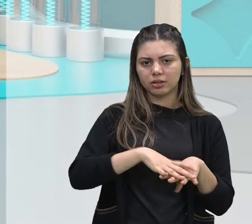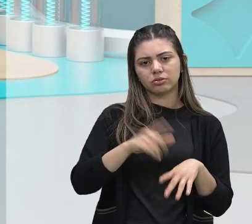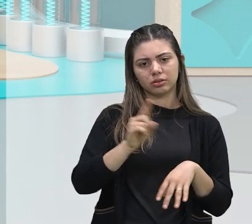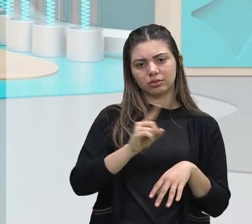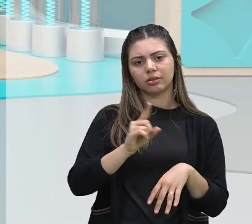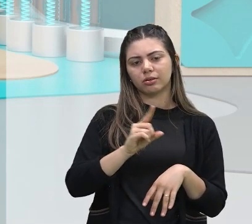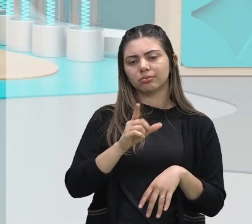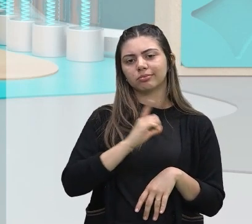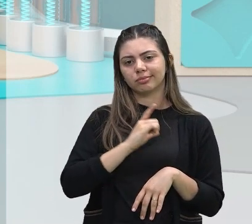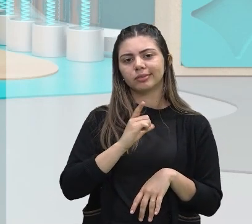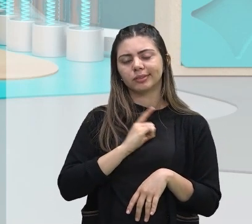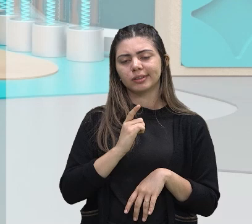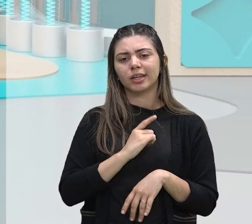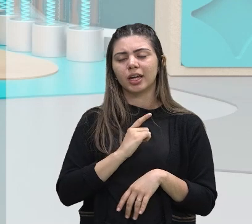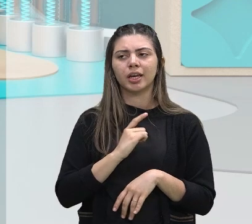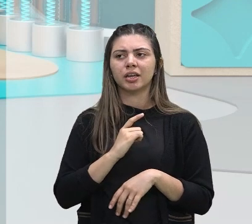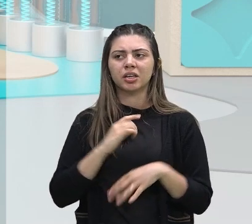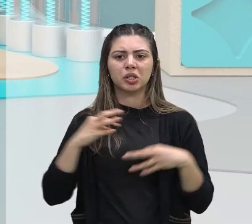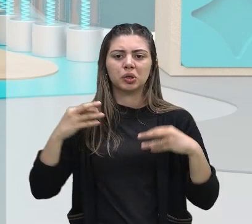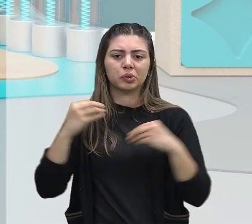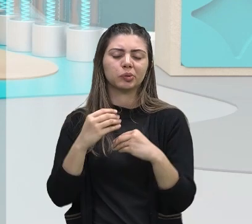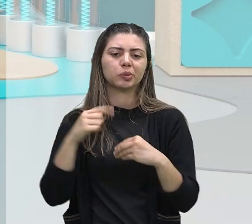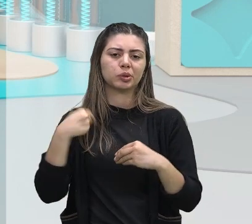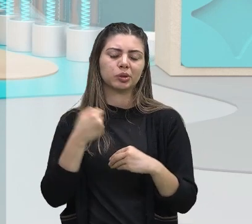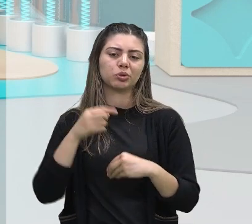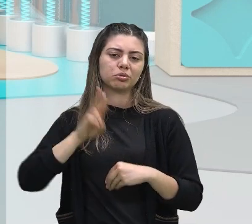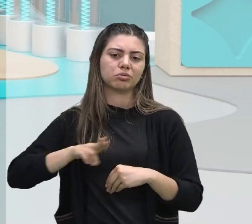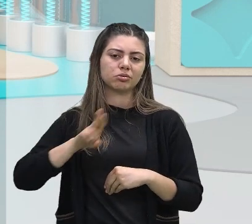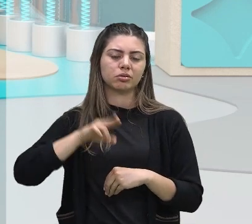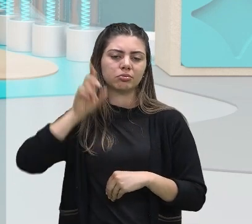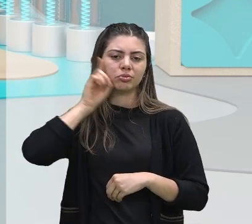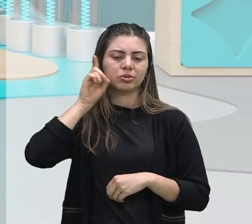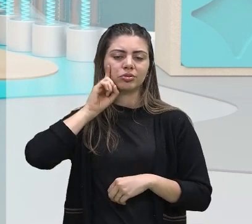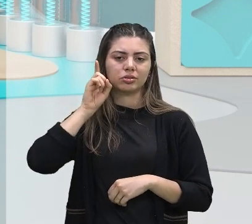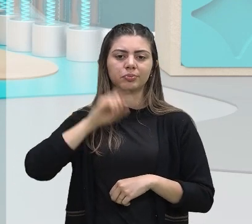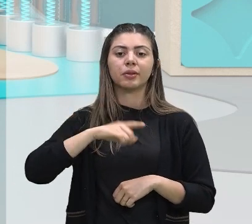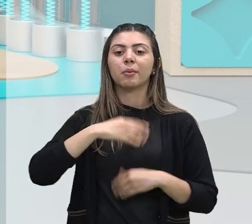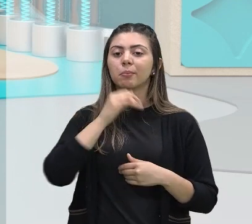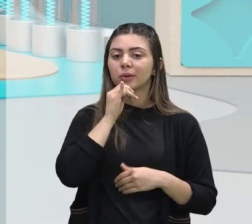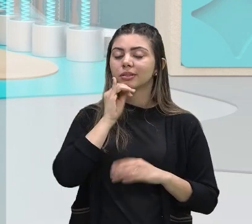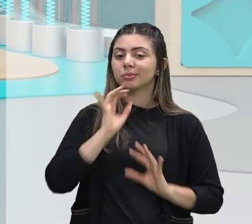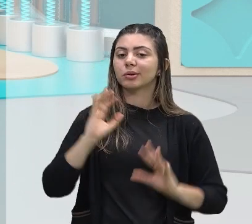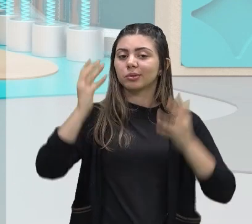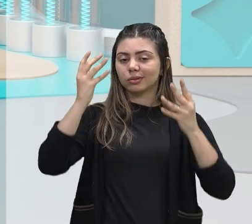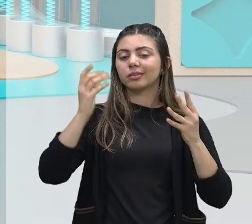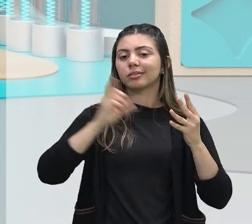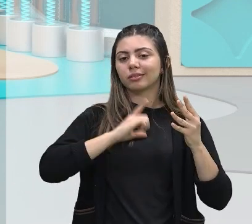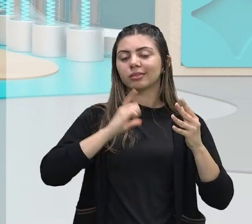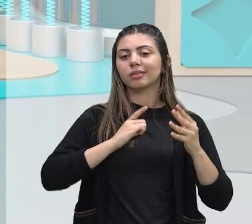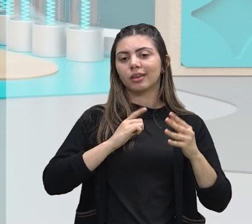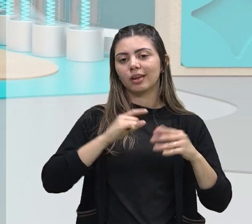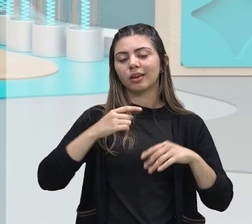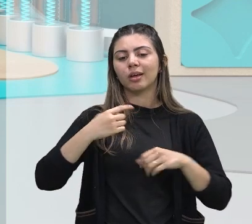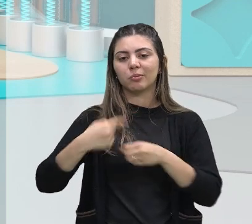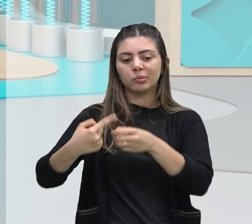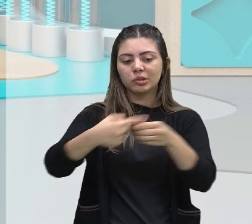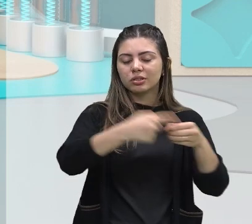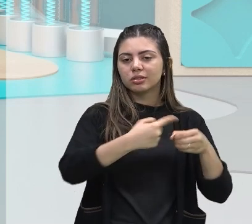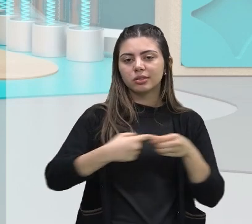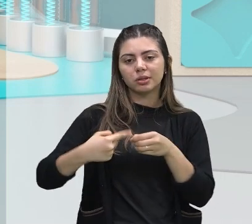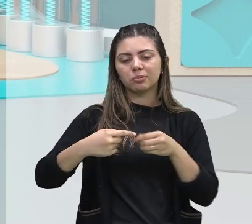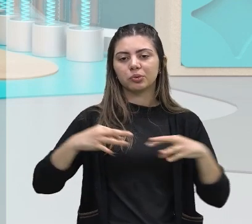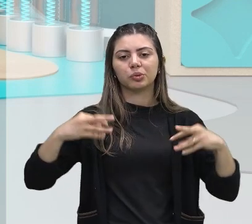ver, esse evento, né? Que acontece no Brasil inteiro, né? Todos os municípios, todos os